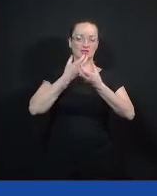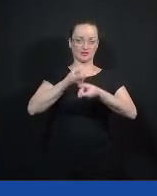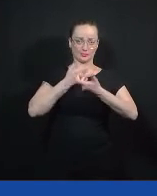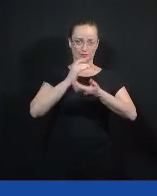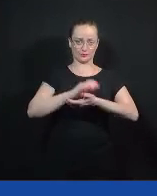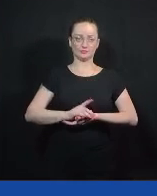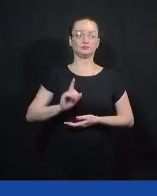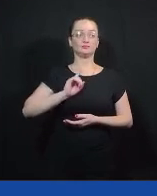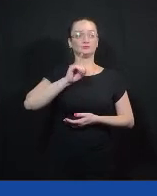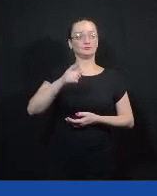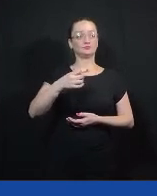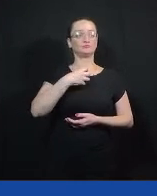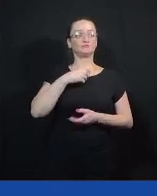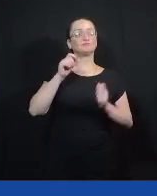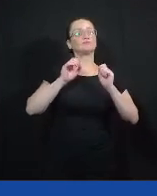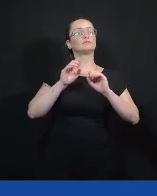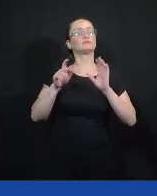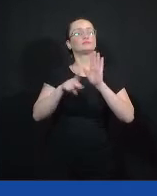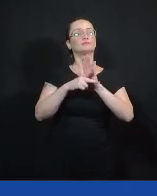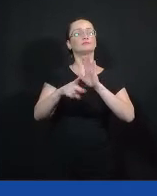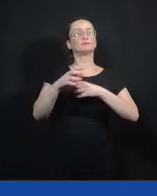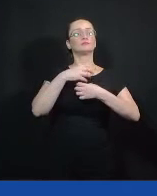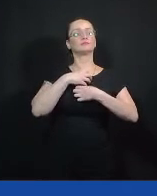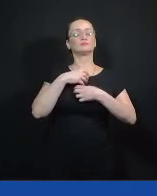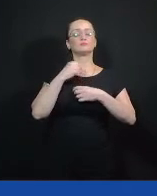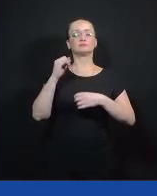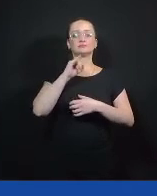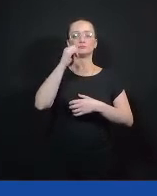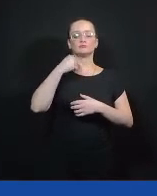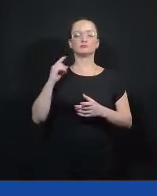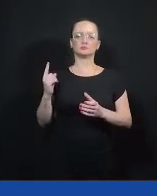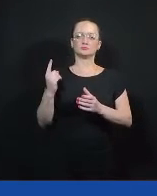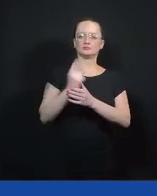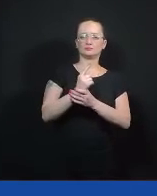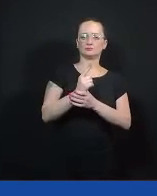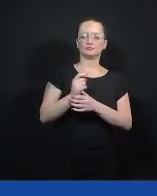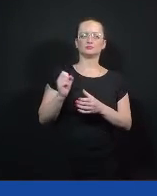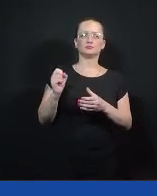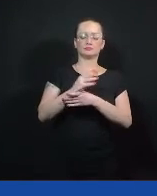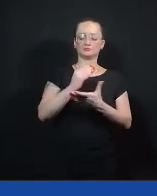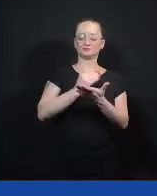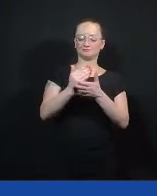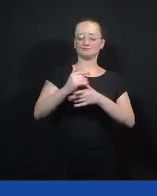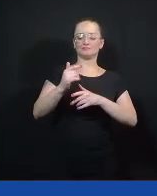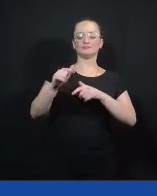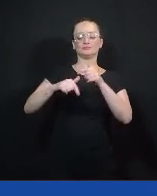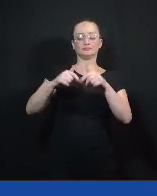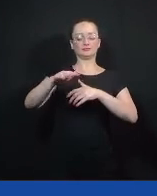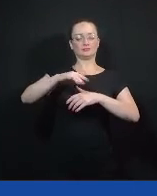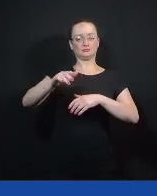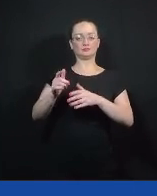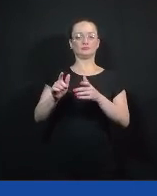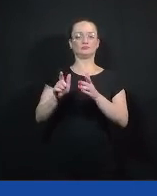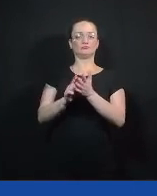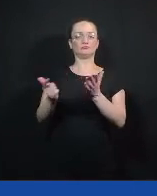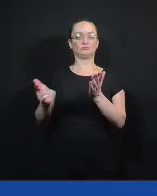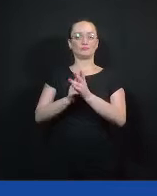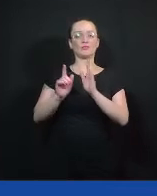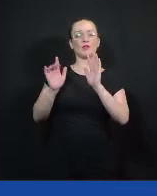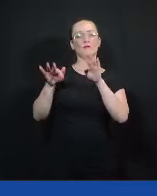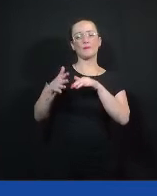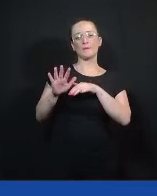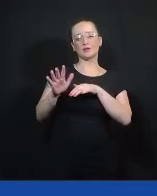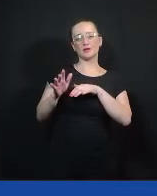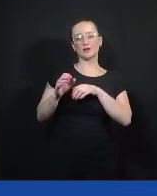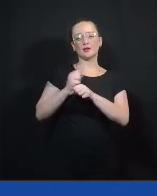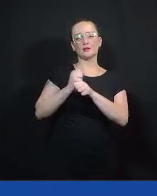bem. Então, acho que isso é uma característica importante. Quando eu entrei para começar a fazer jornalismo ali nos anos. No